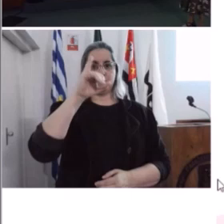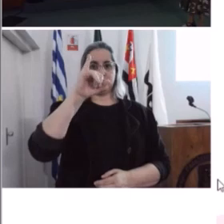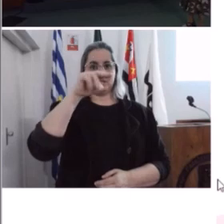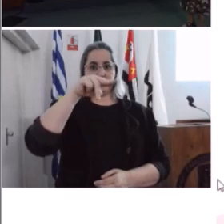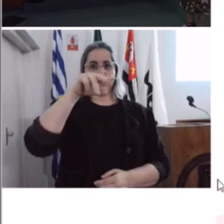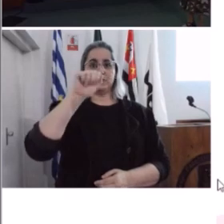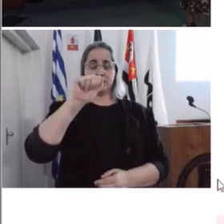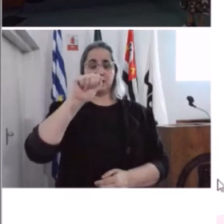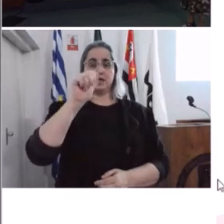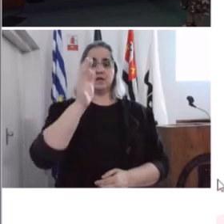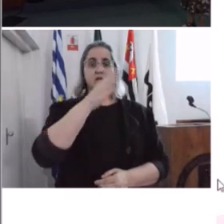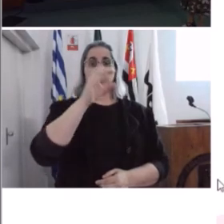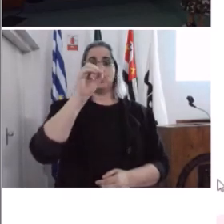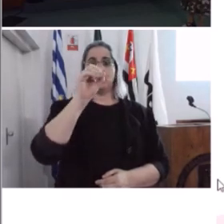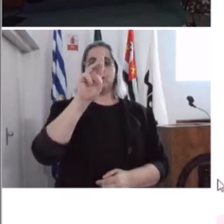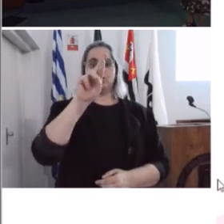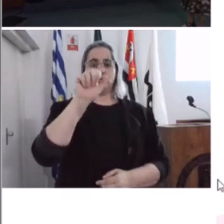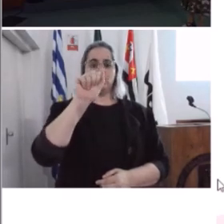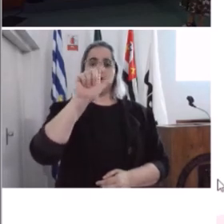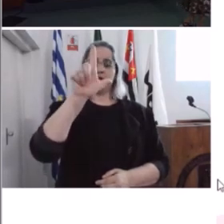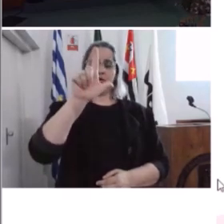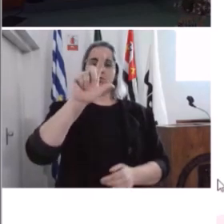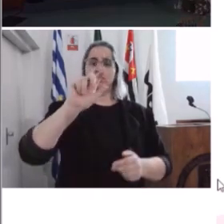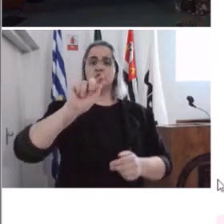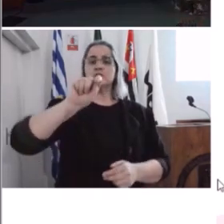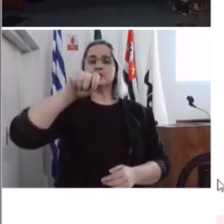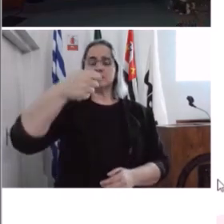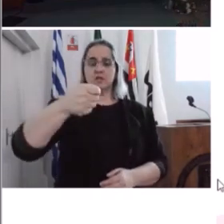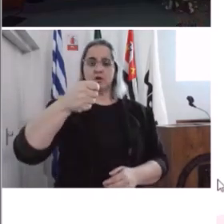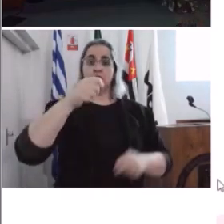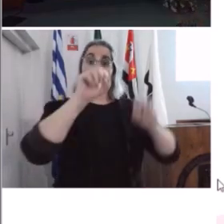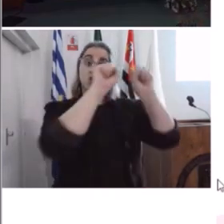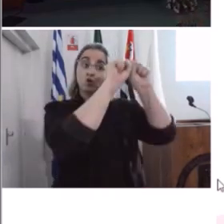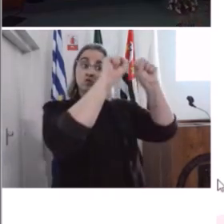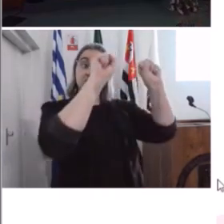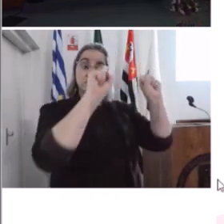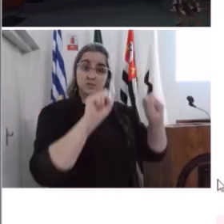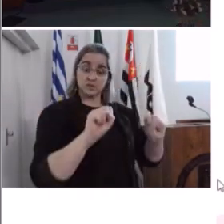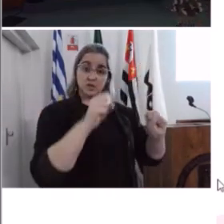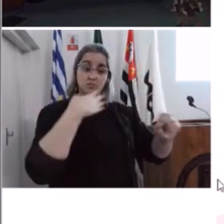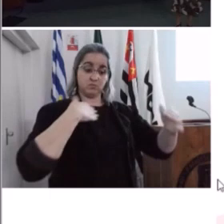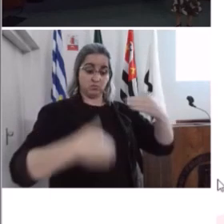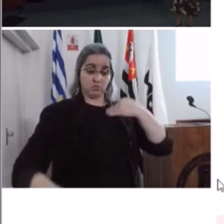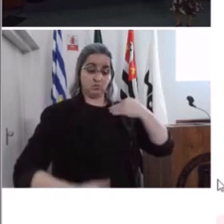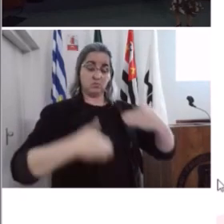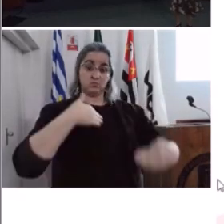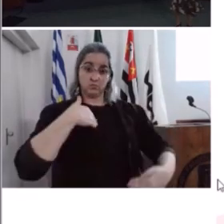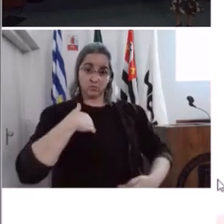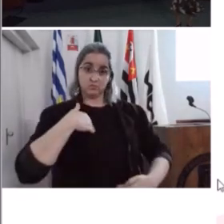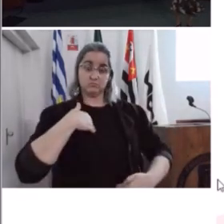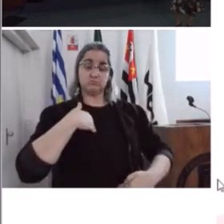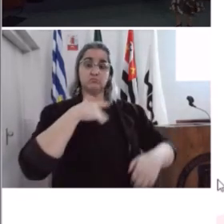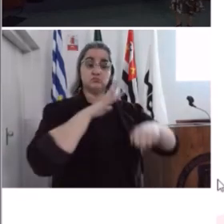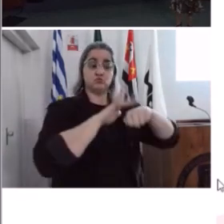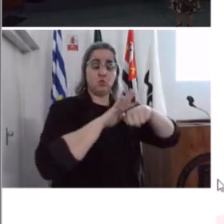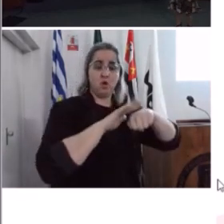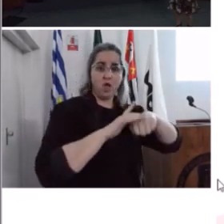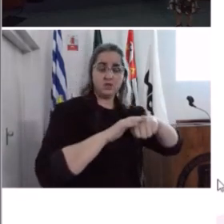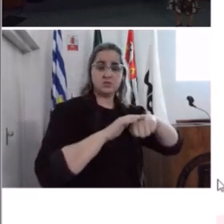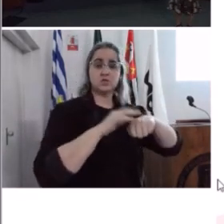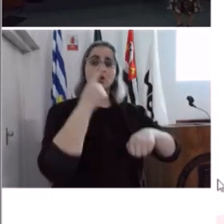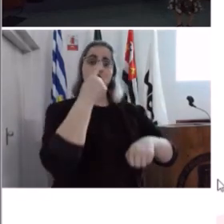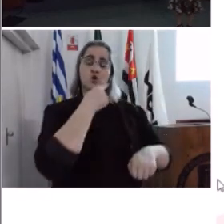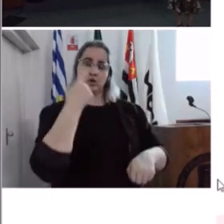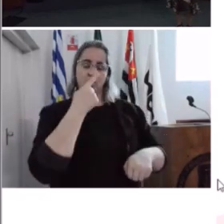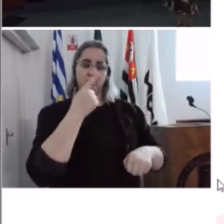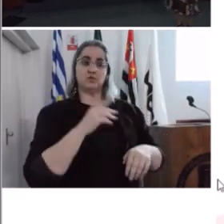permitir prevenir, curar, tratar doenças ou desordens. Mas que